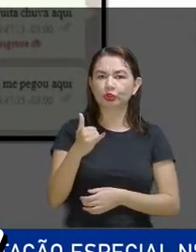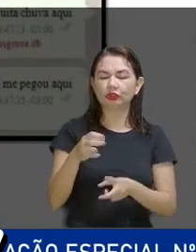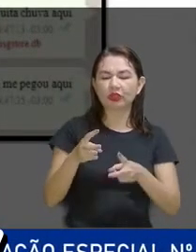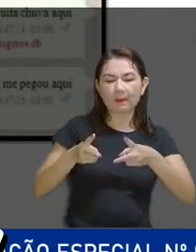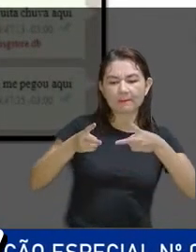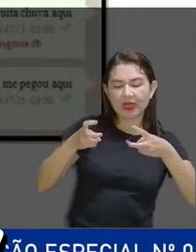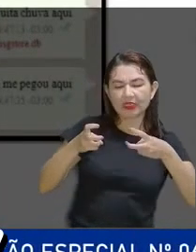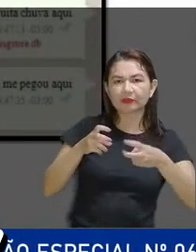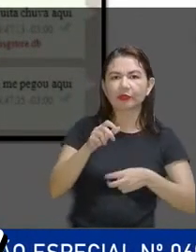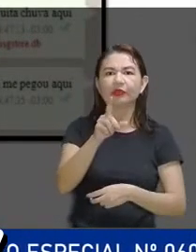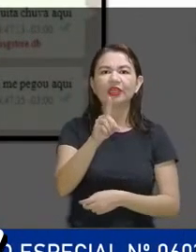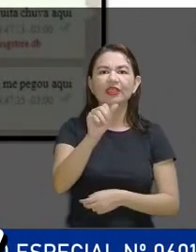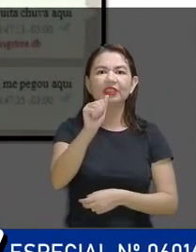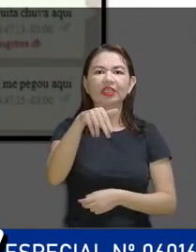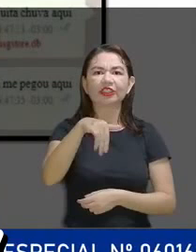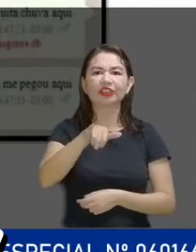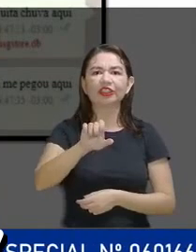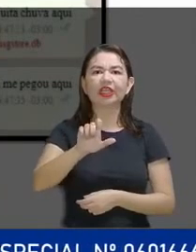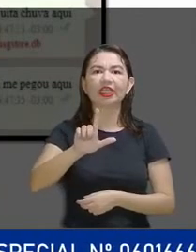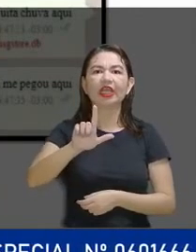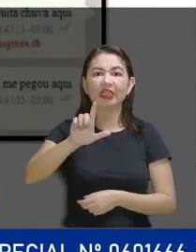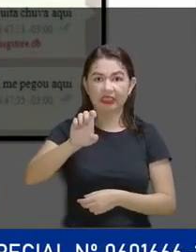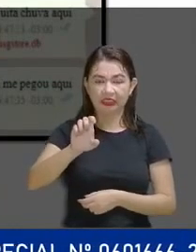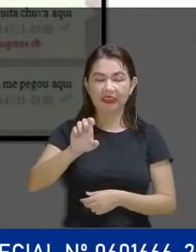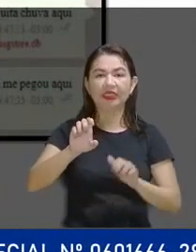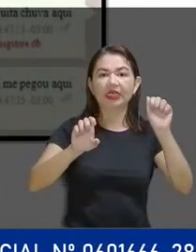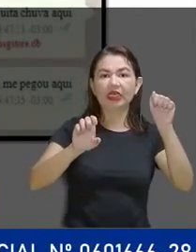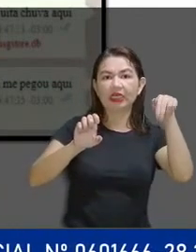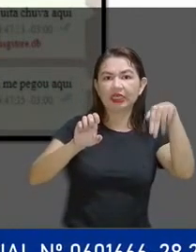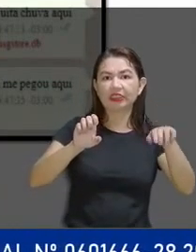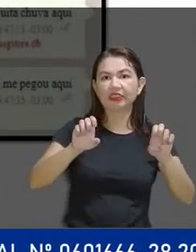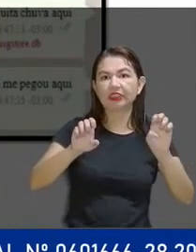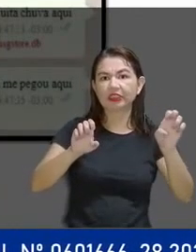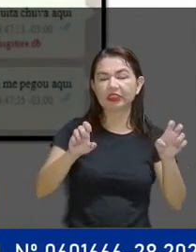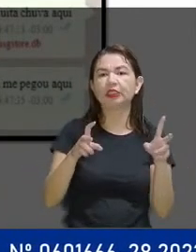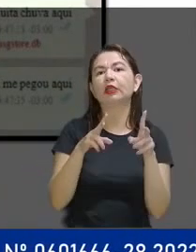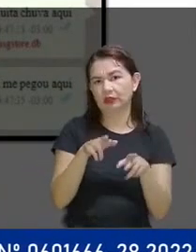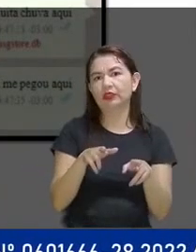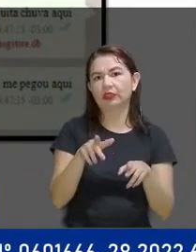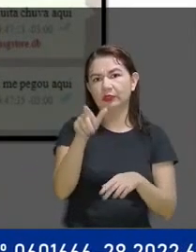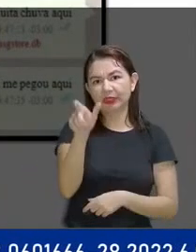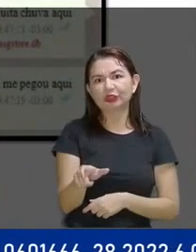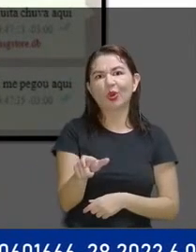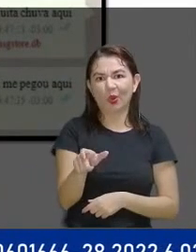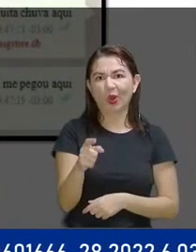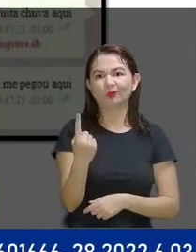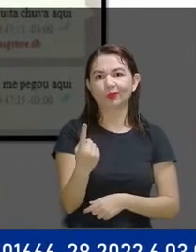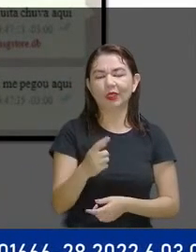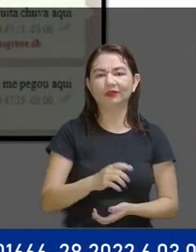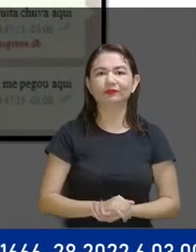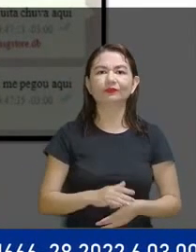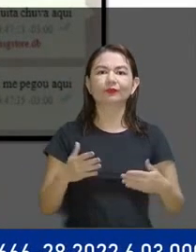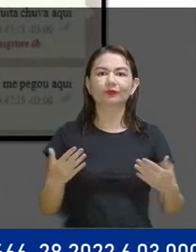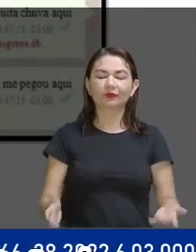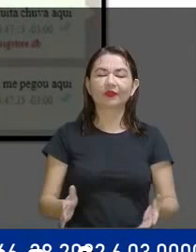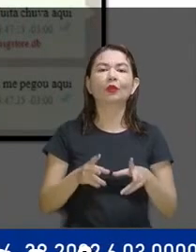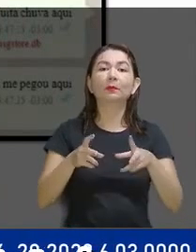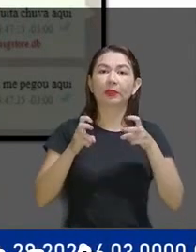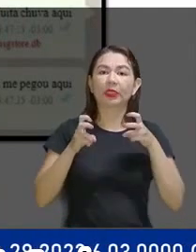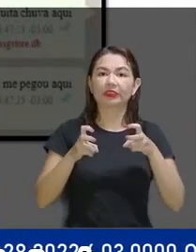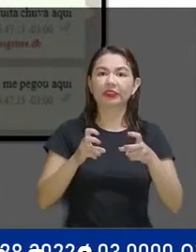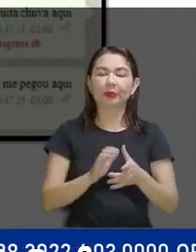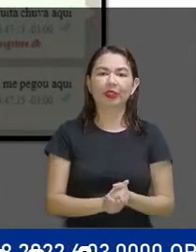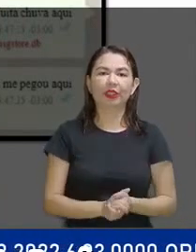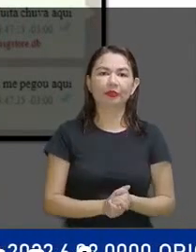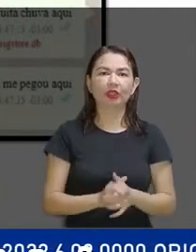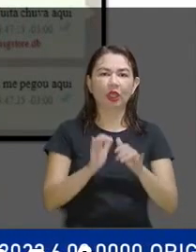que aparece em diversas publicações de apoio a Fábio Jucá, tal como se pode ver na informação policial produzida, notadamente